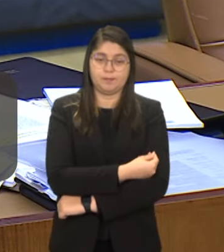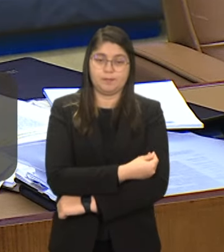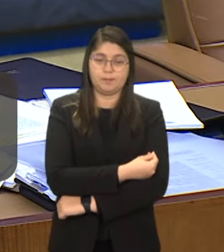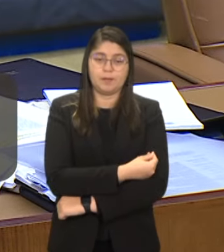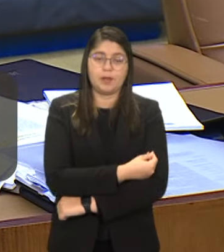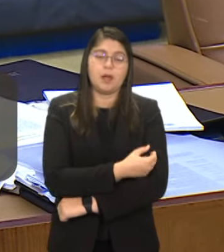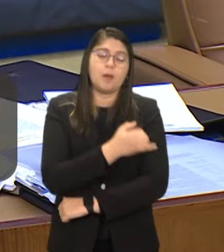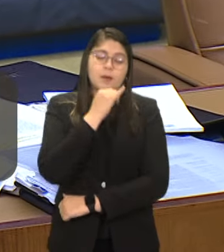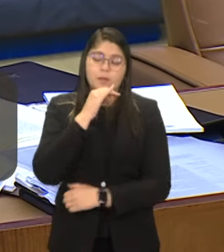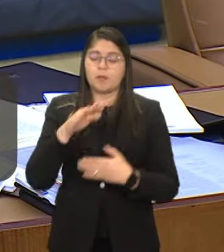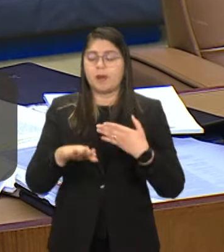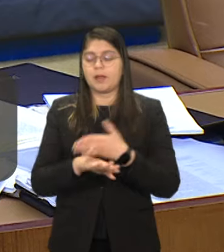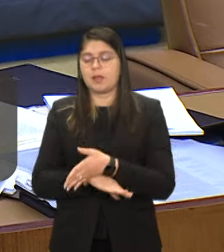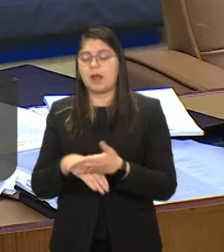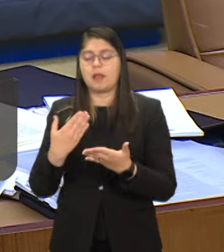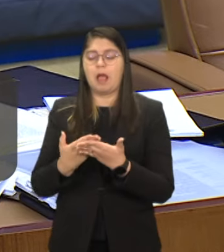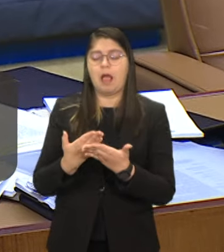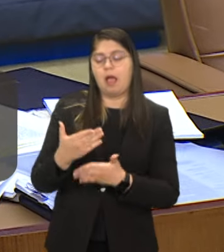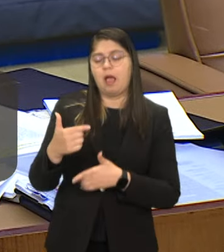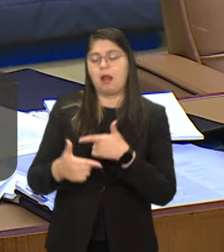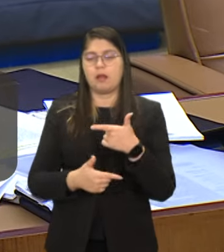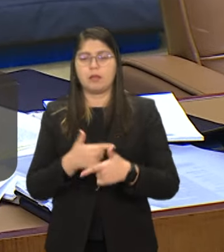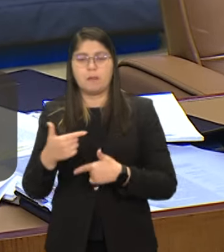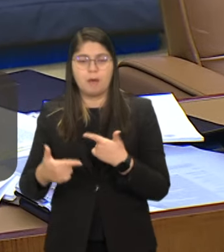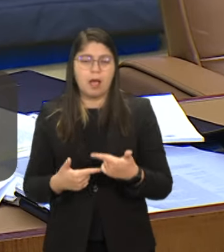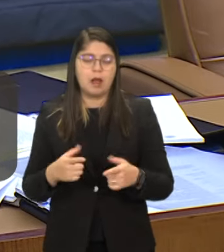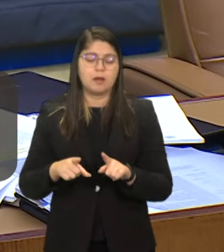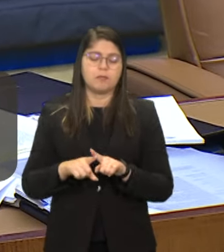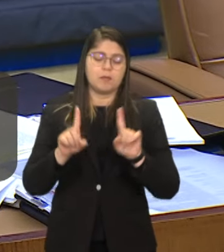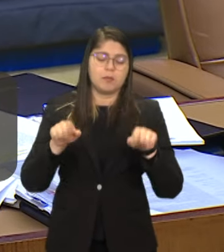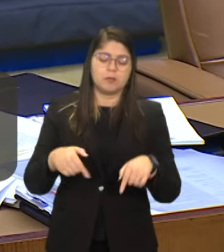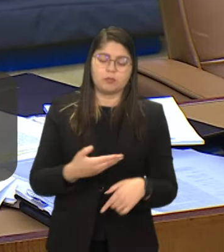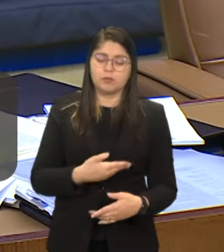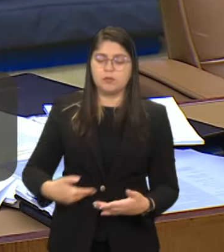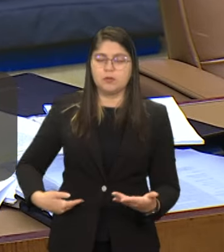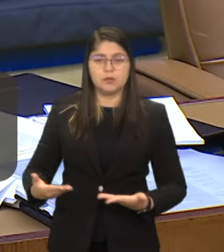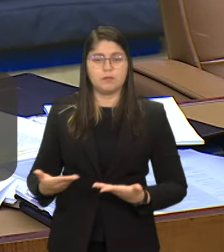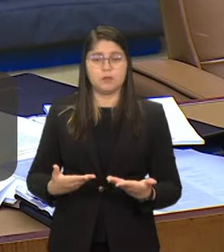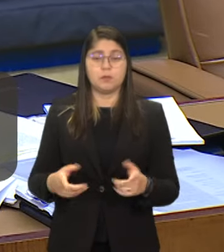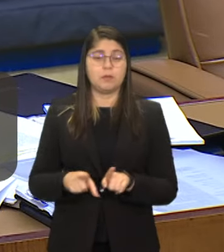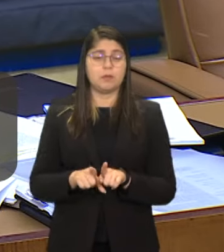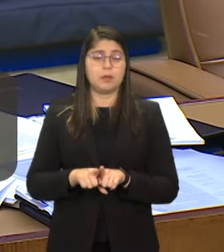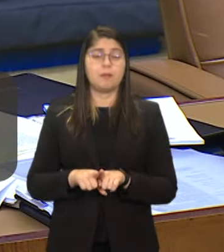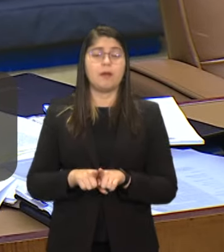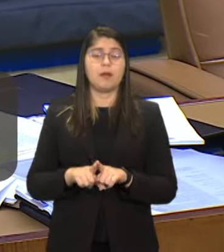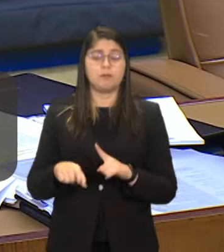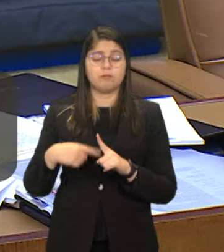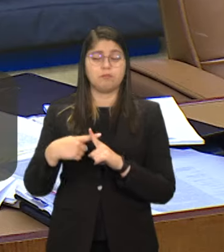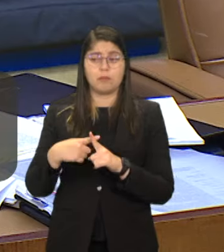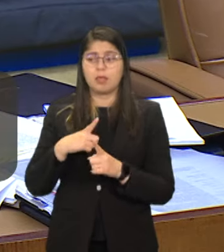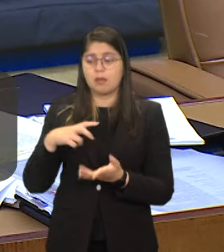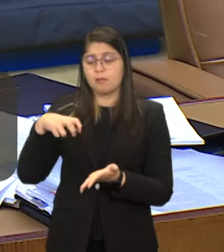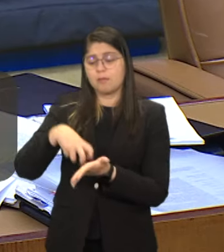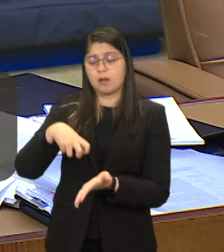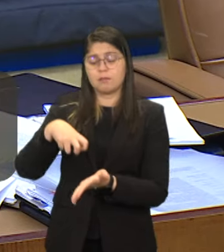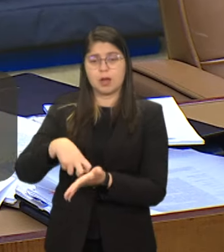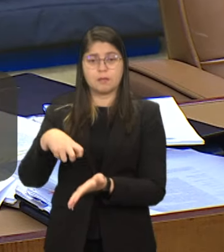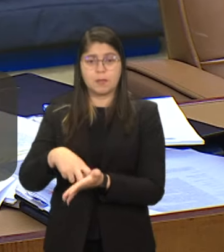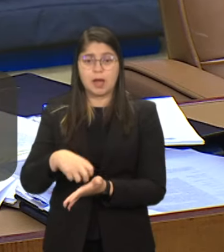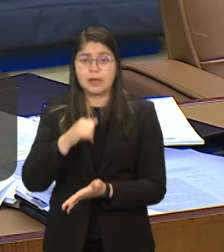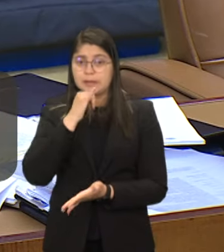ingressar em aulas, no trabalho, no próprio serviço público, como mais estabeleceu sanções para aqueles